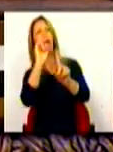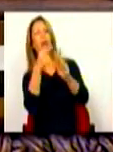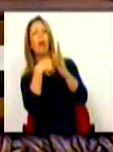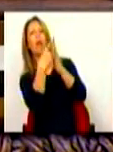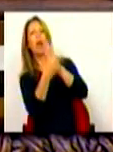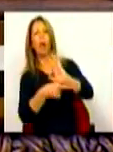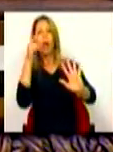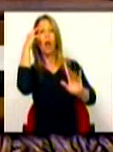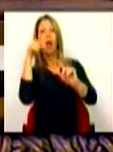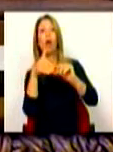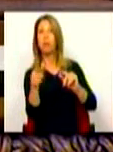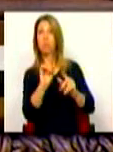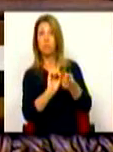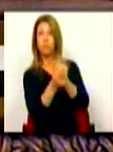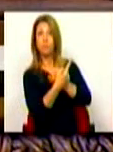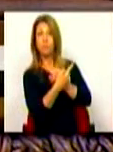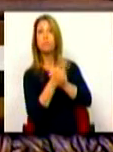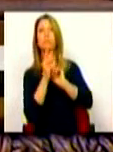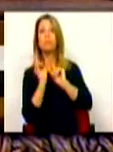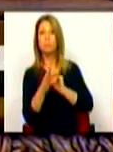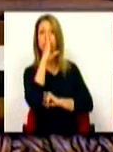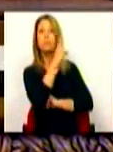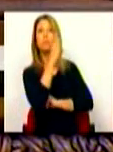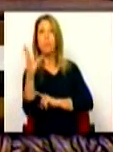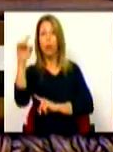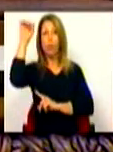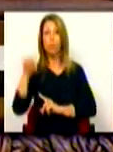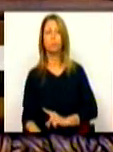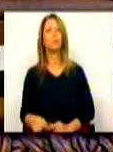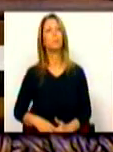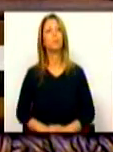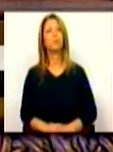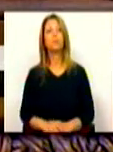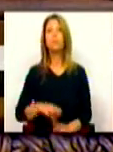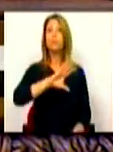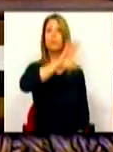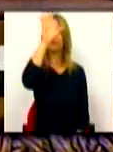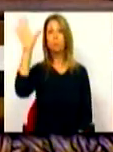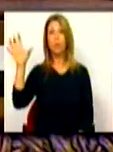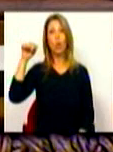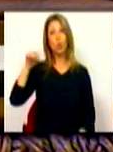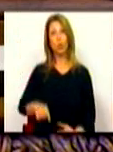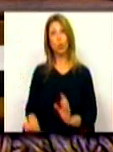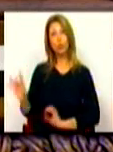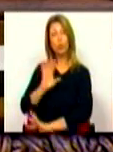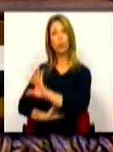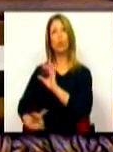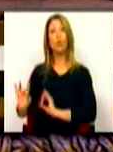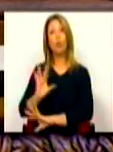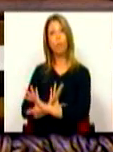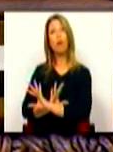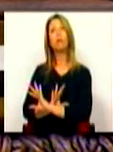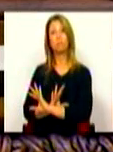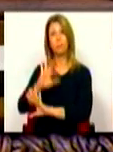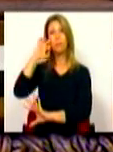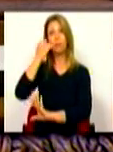contrário, é-lhes exigida uma prática imediata. Os países do sul da Europa serão os mais expostos